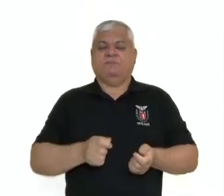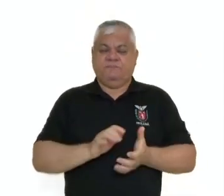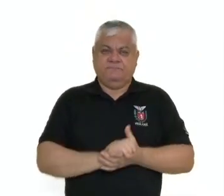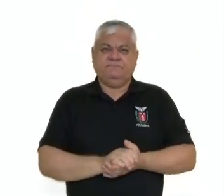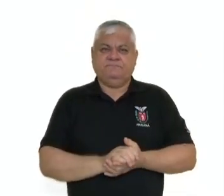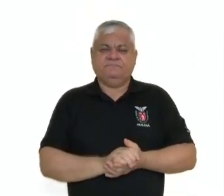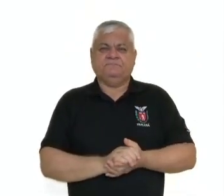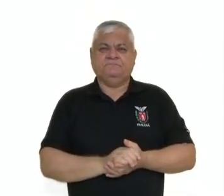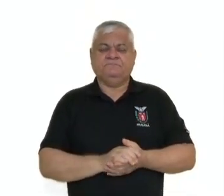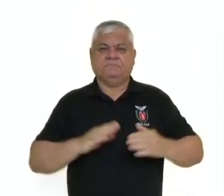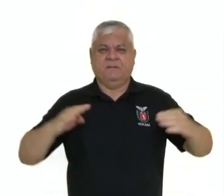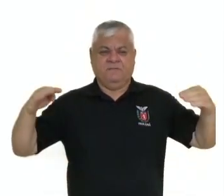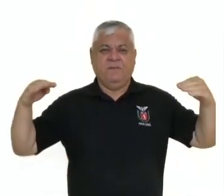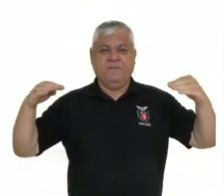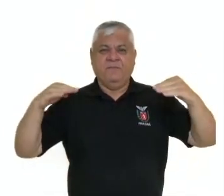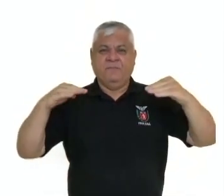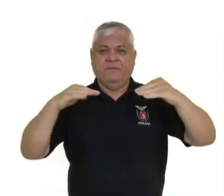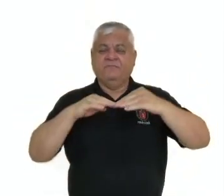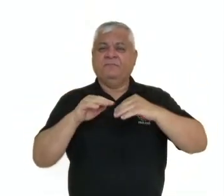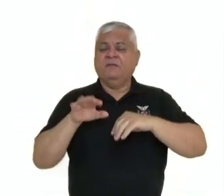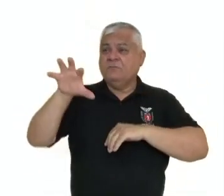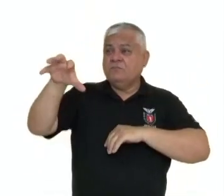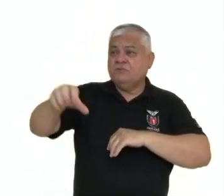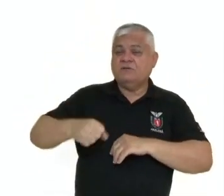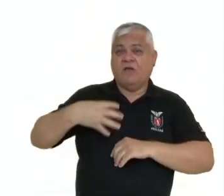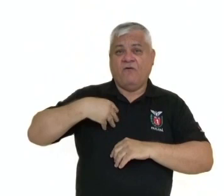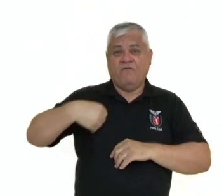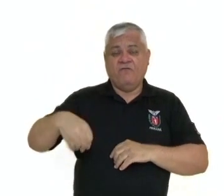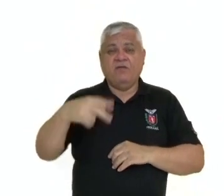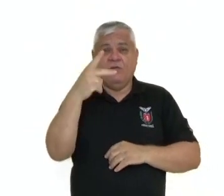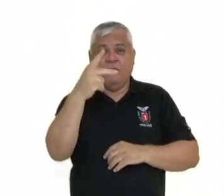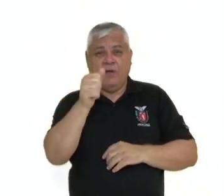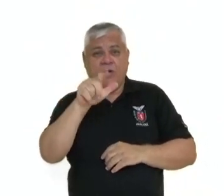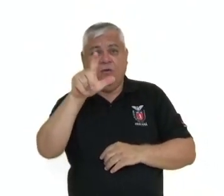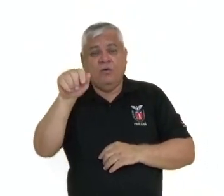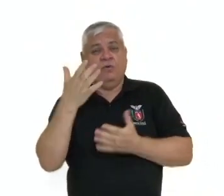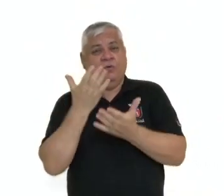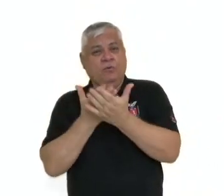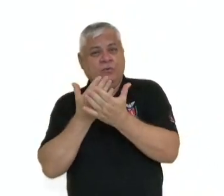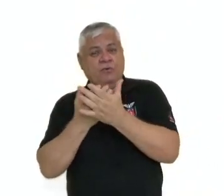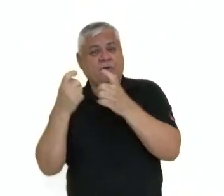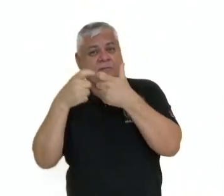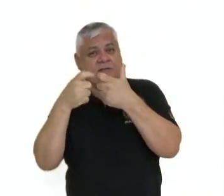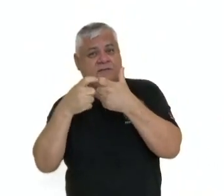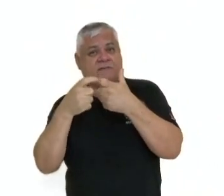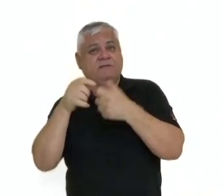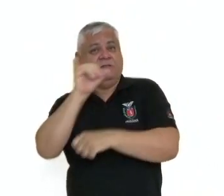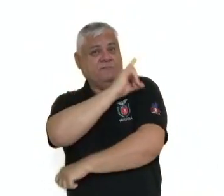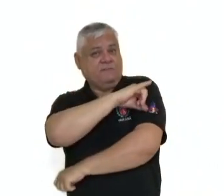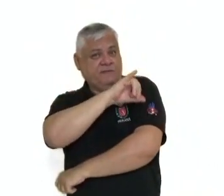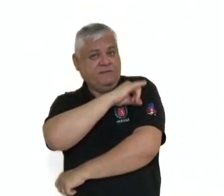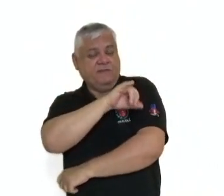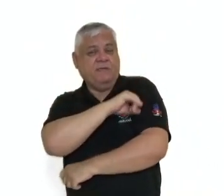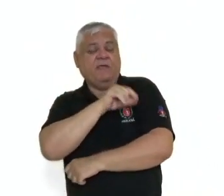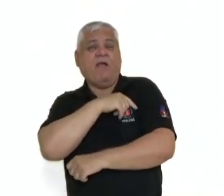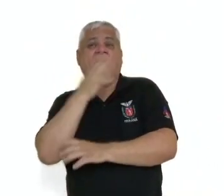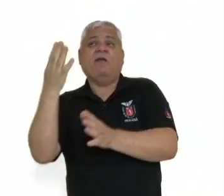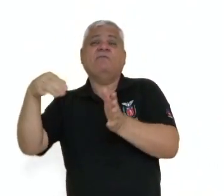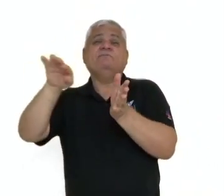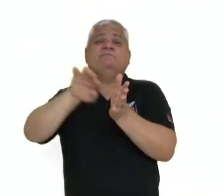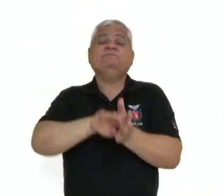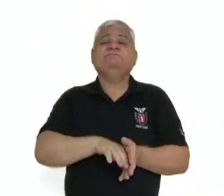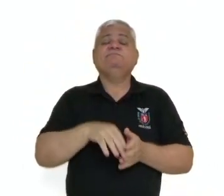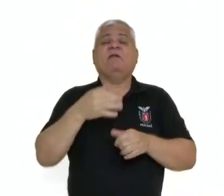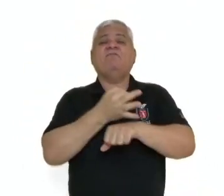Ele ia para a vila buscar o filho Paulo, que estudava medicina no Rio de Janeiro, e agora vinha passar